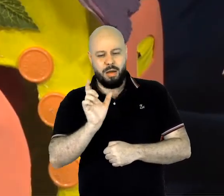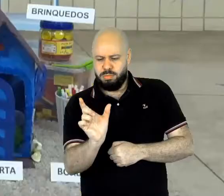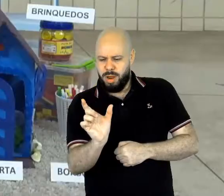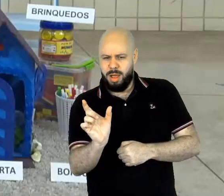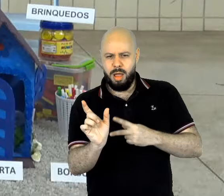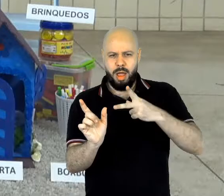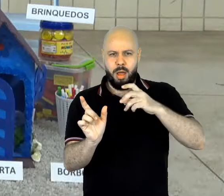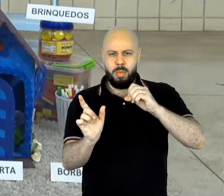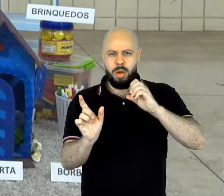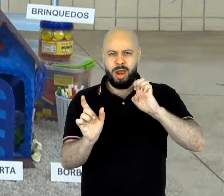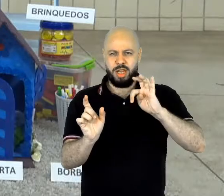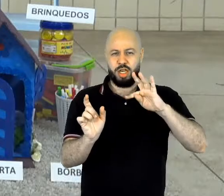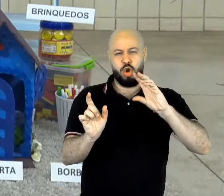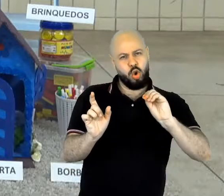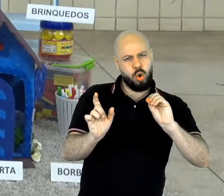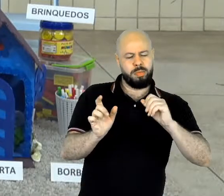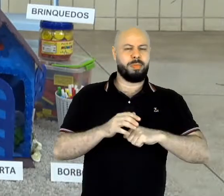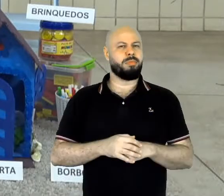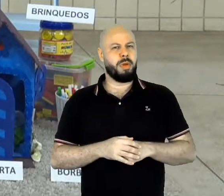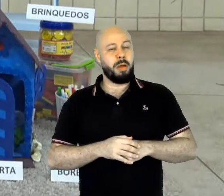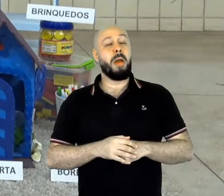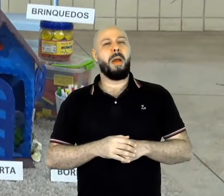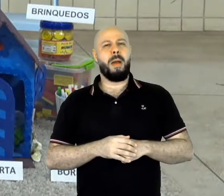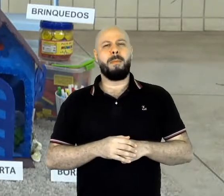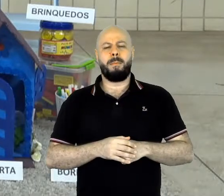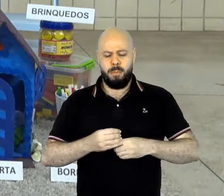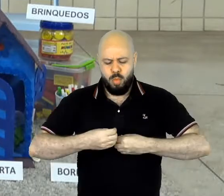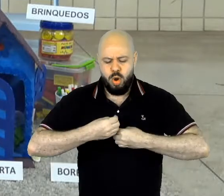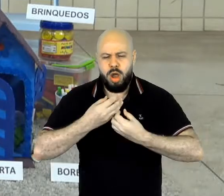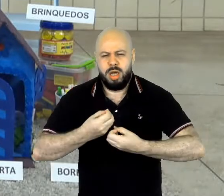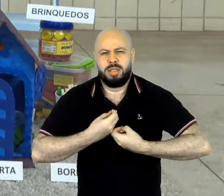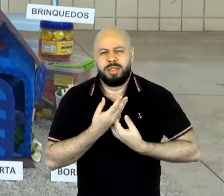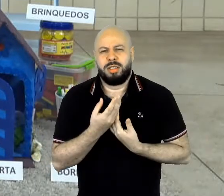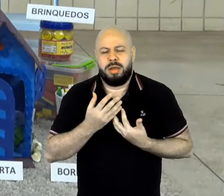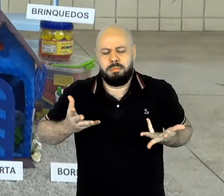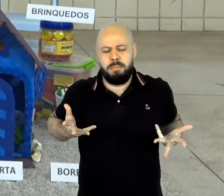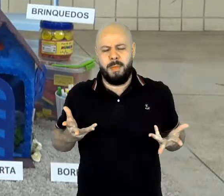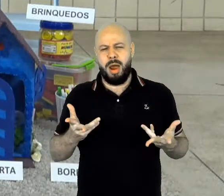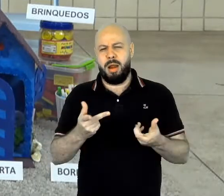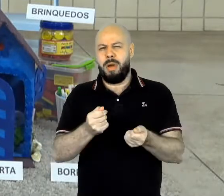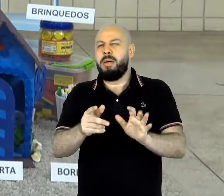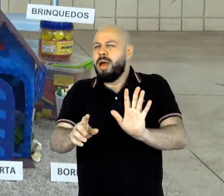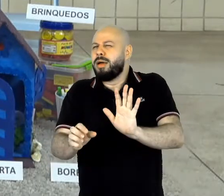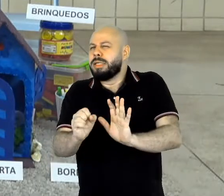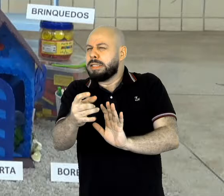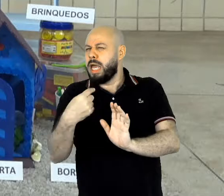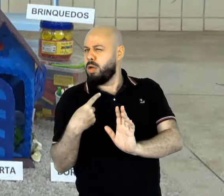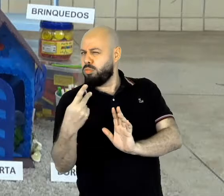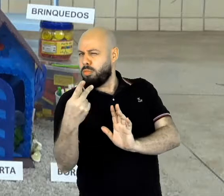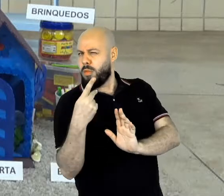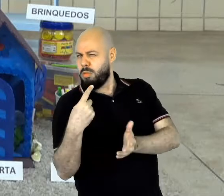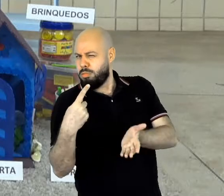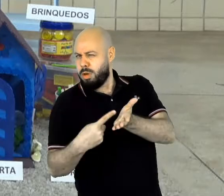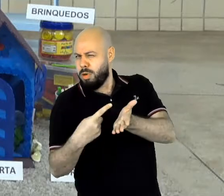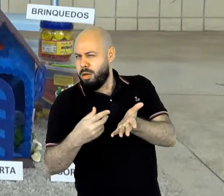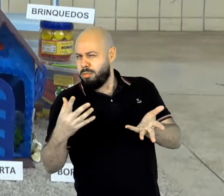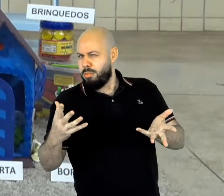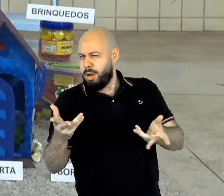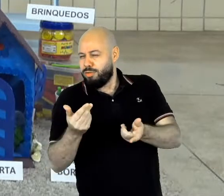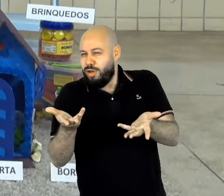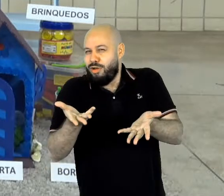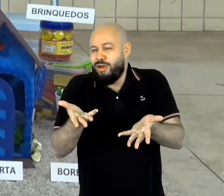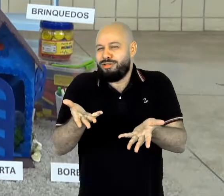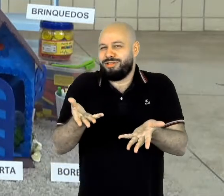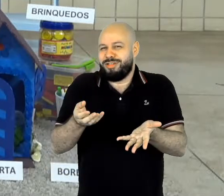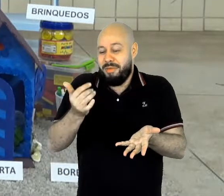poético? Poesia é uma coisa maravilhosa e que tal se eu e você fizesse um acordo maravilhoso para fazer